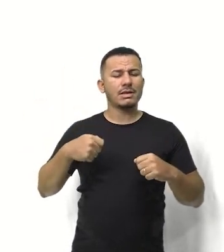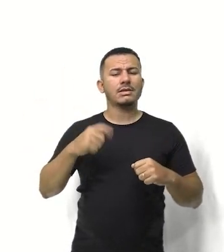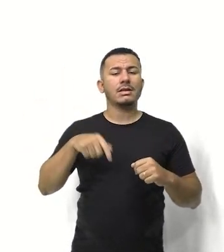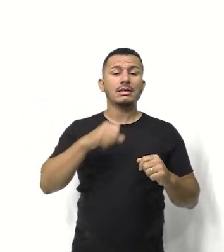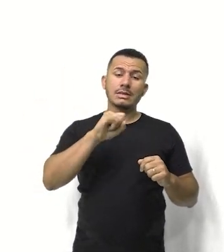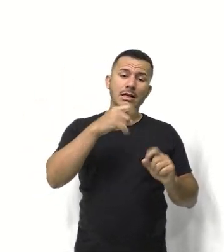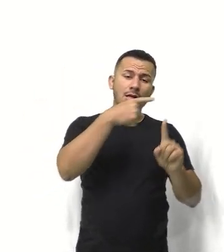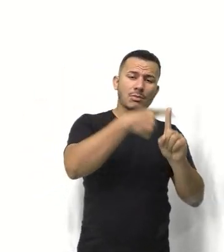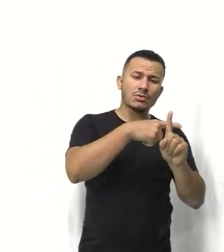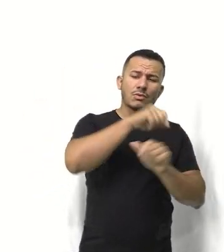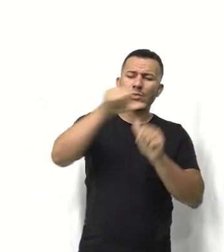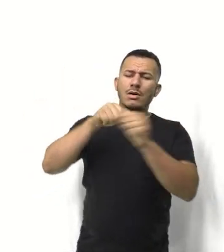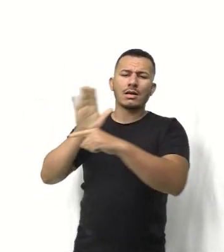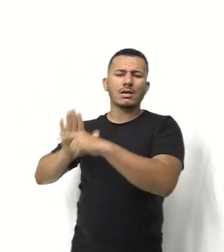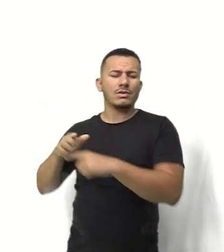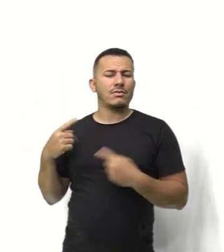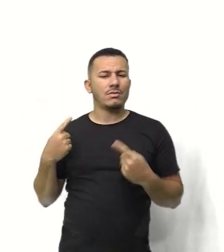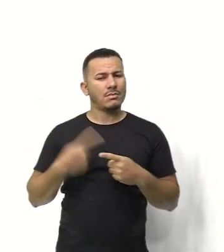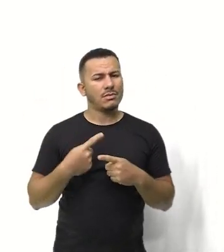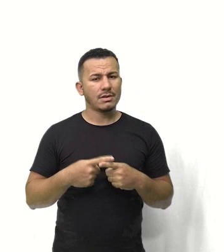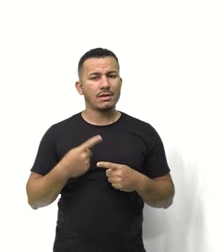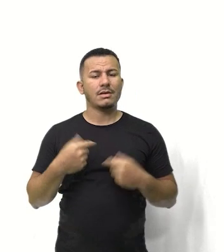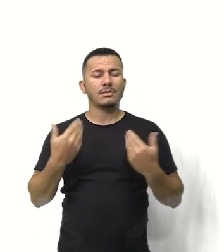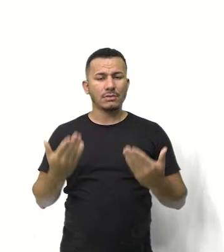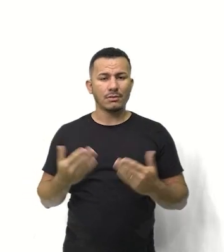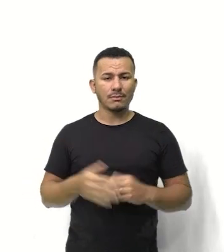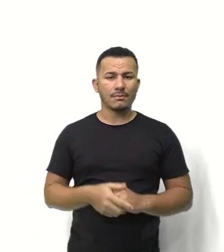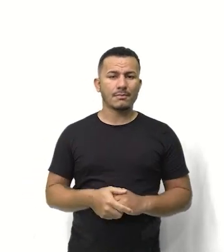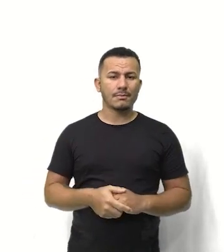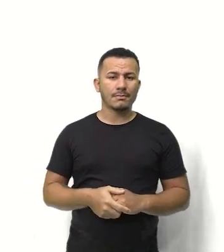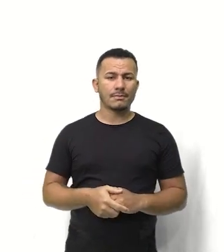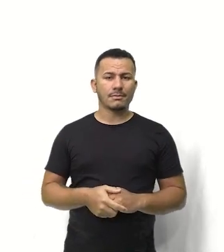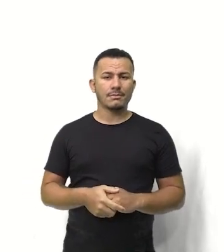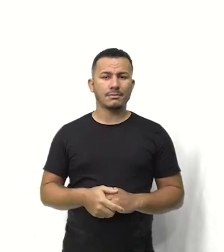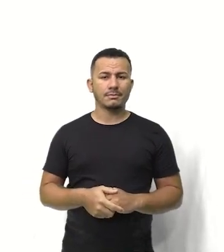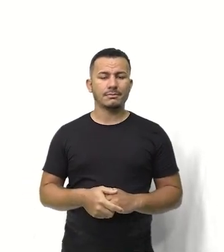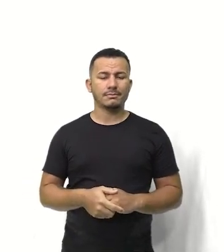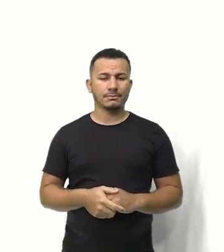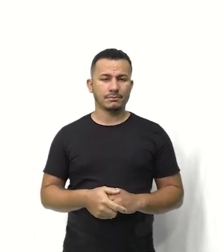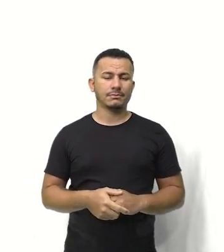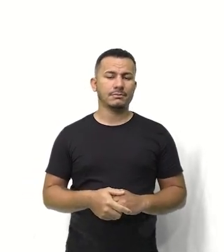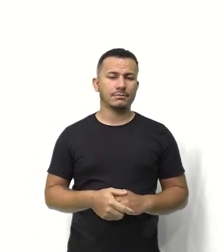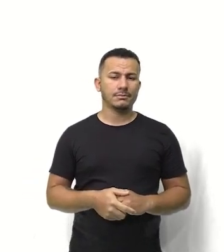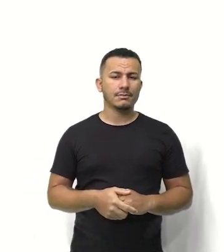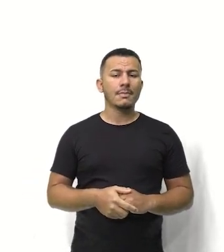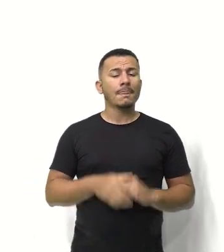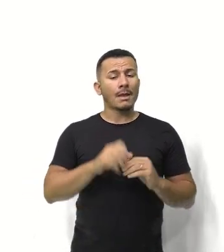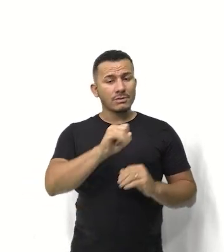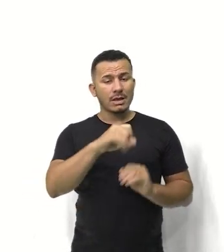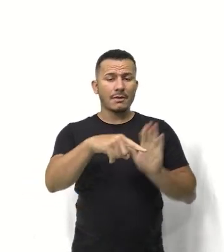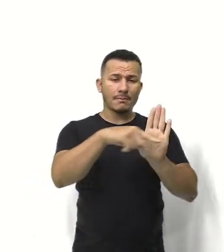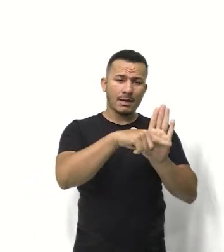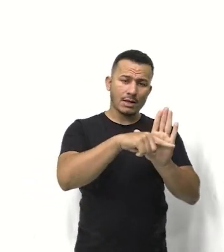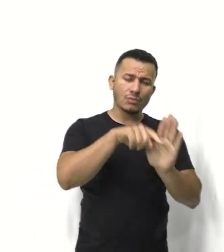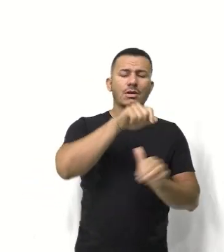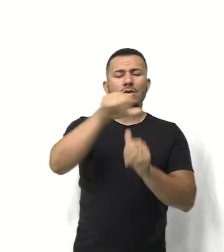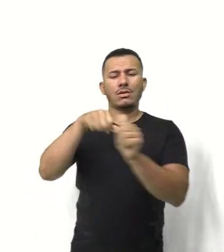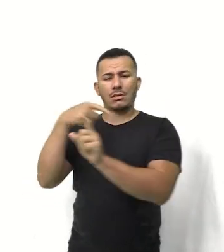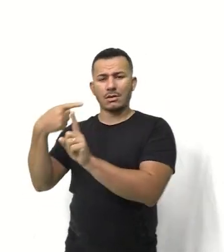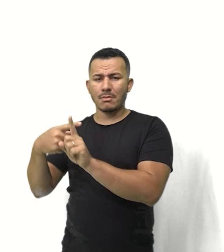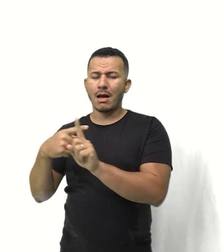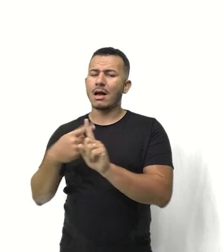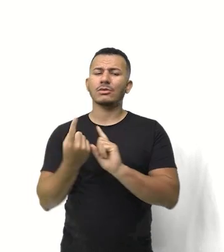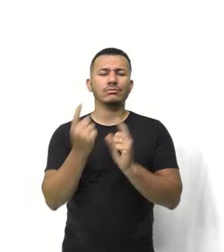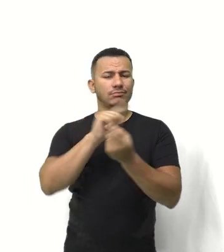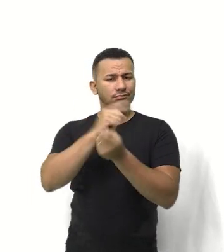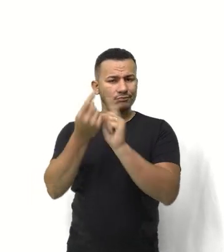deve sempre com o sinal contrário, certo? Sinal contrário, que eu digo, quando é mais, ele vai com menos. Quando